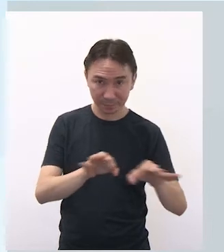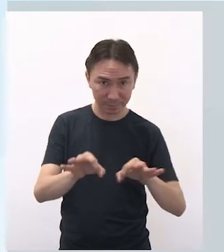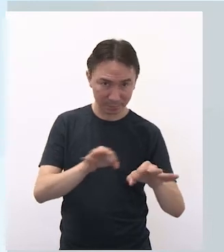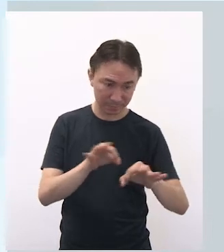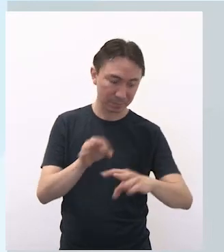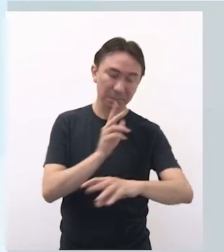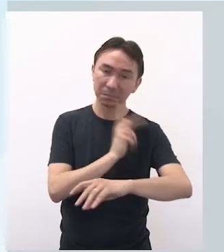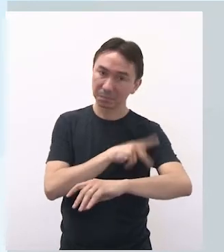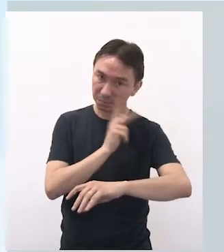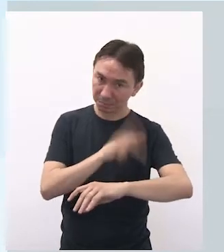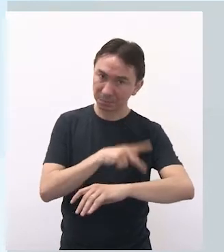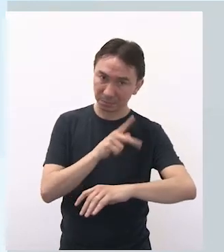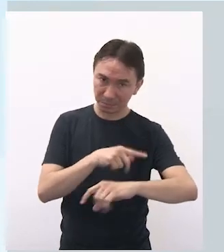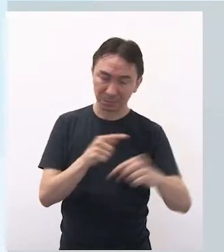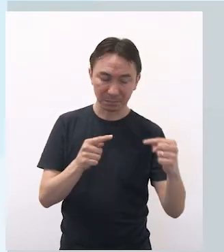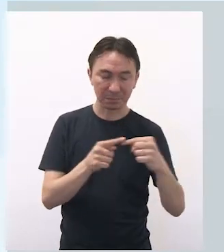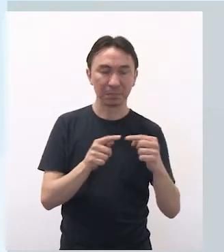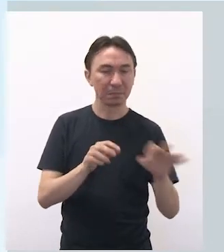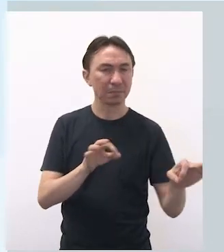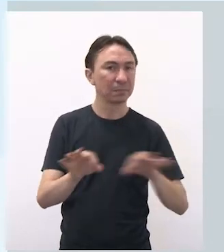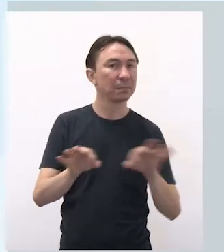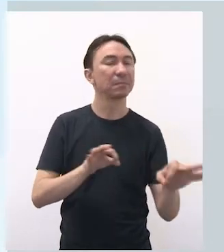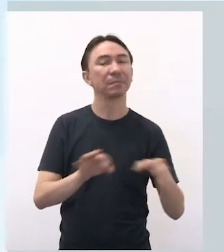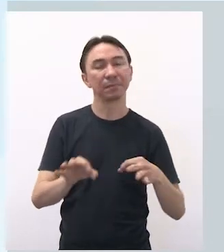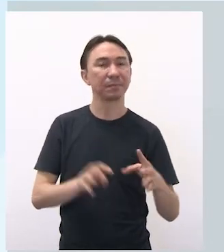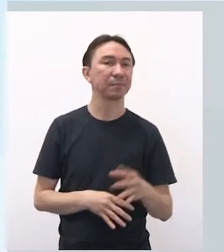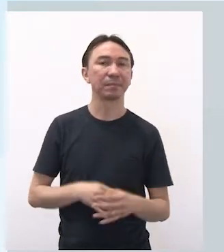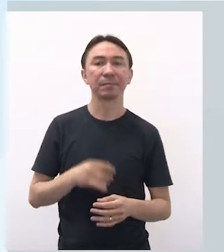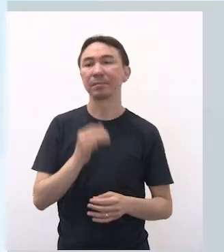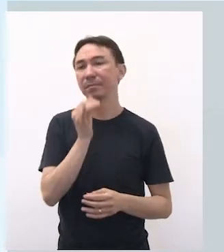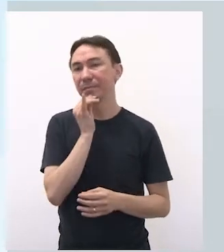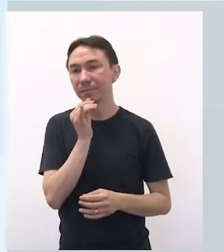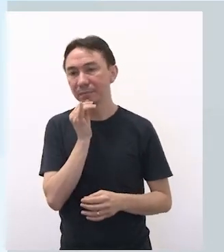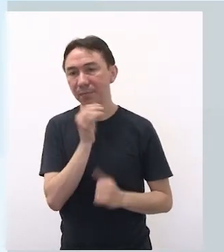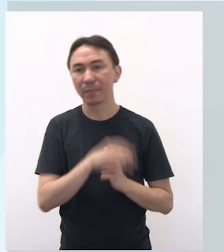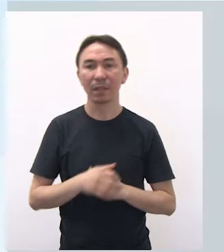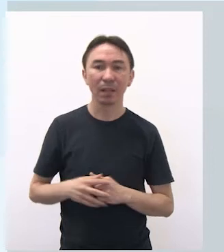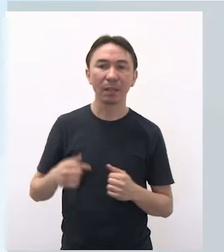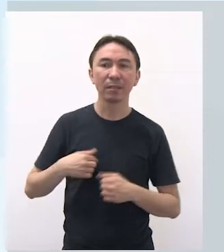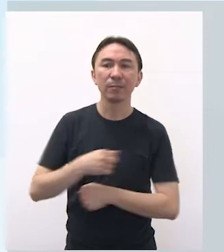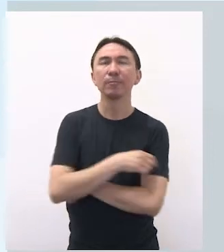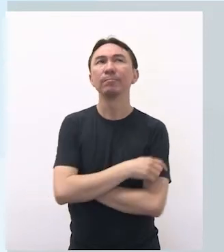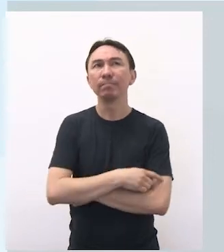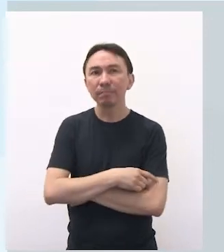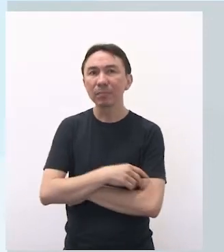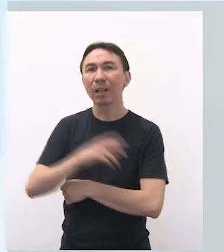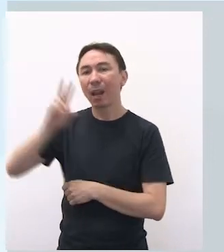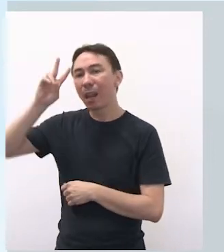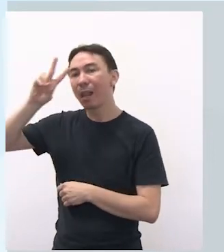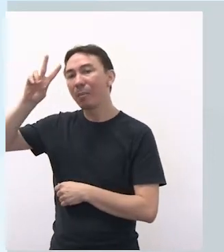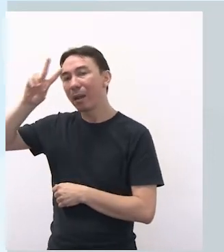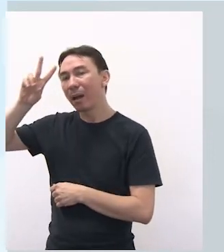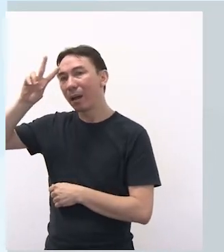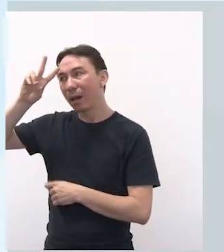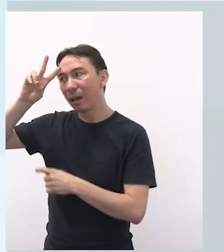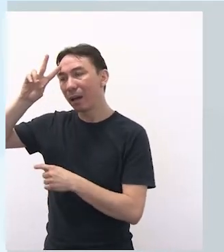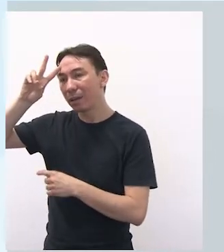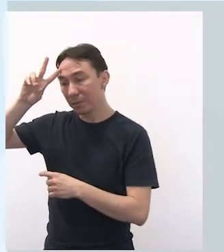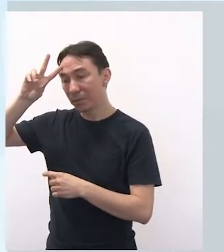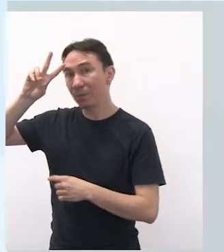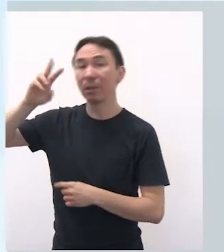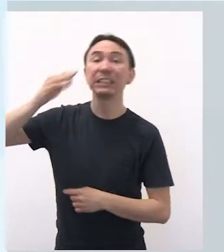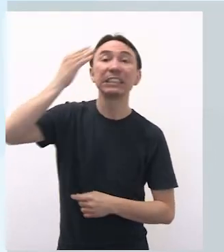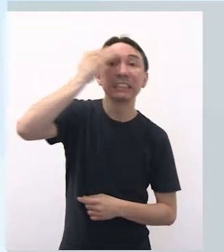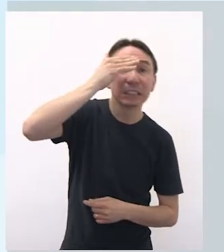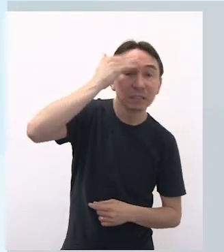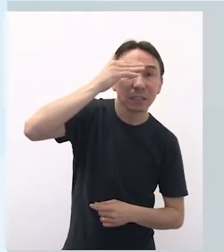pedagógica. Então, quando eu relaciono o recordar e o compreender, que são níveis básicos, com a tipologia